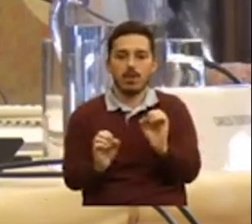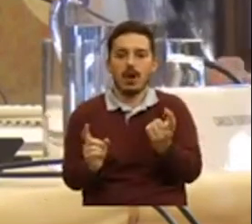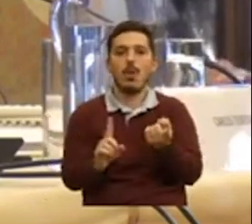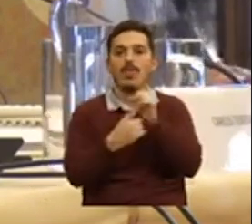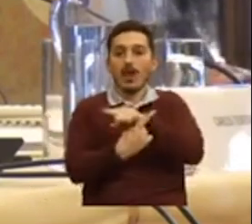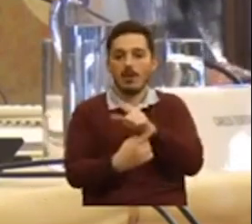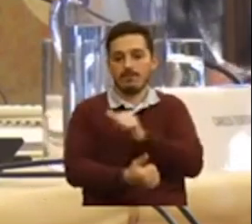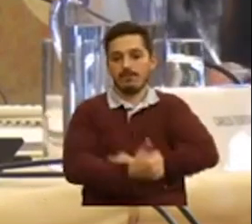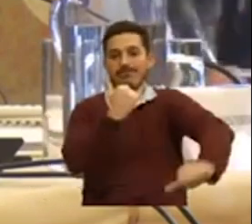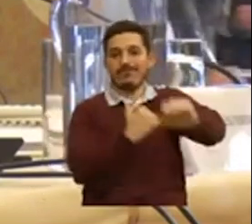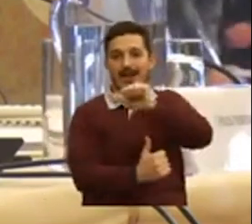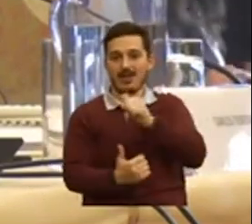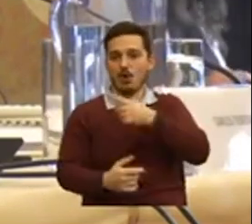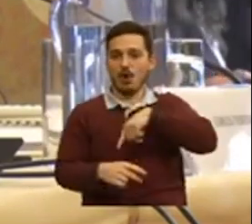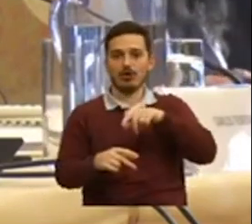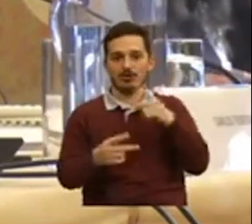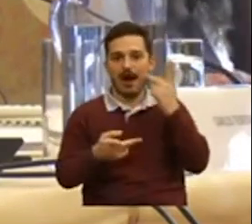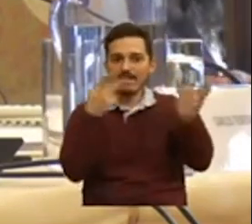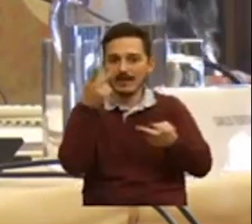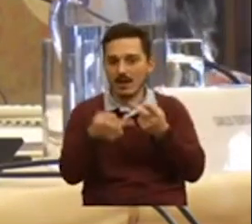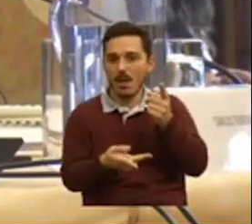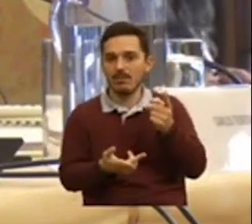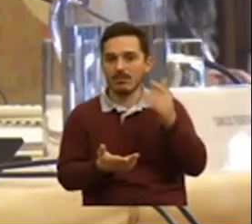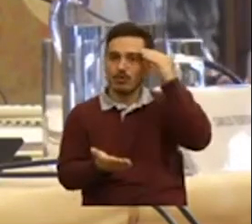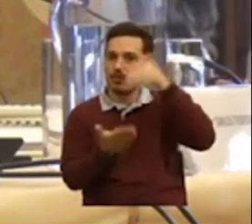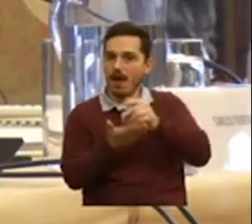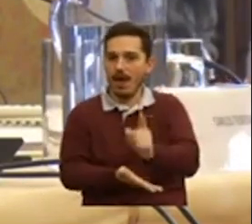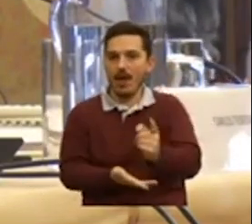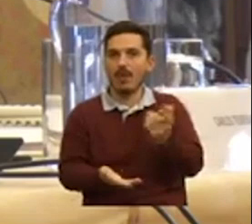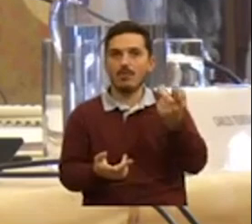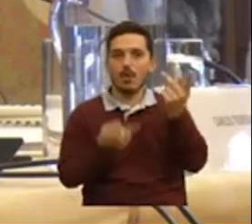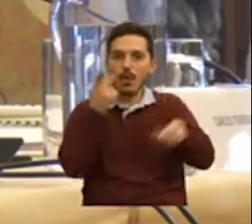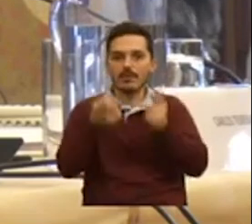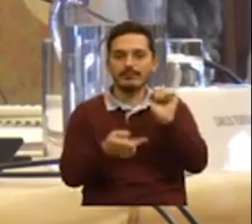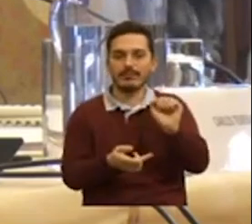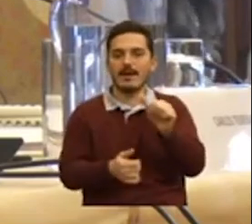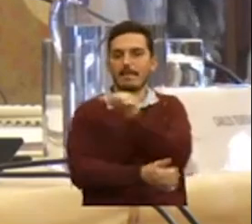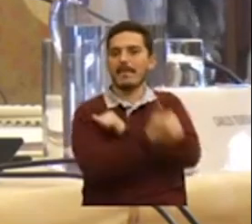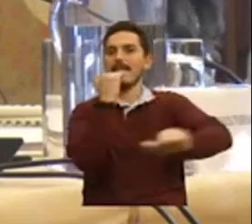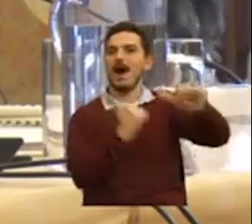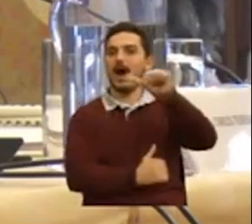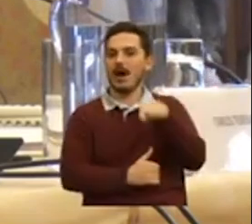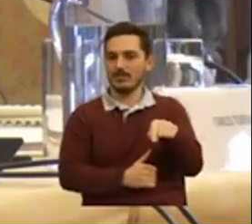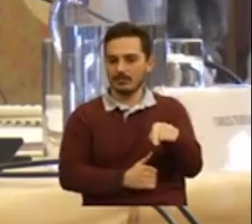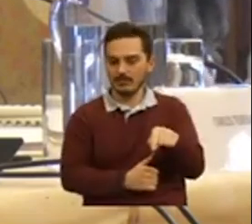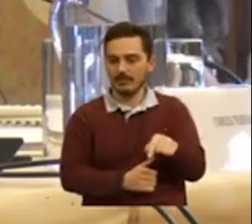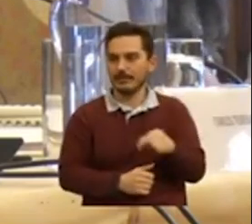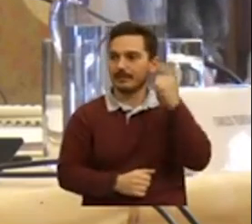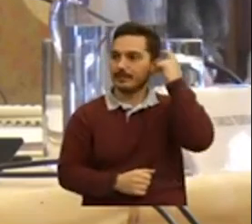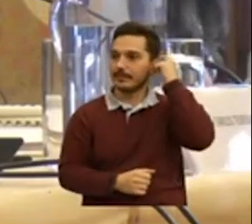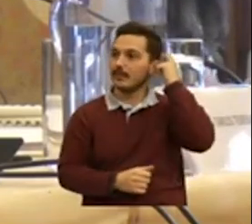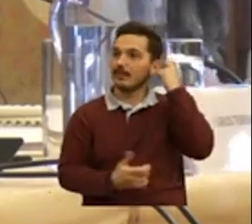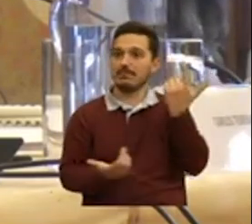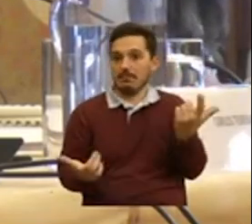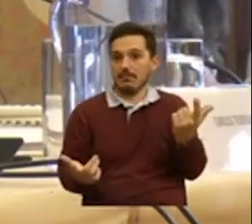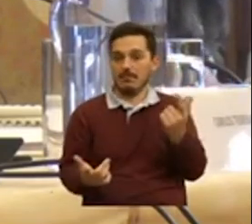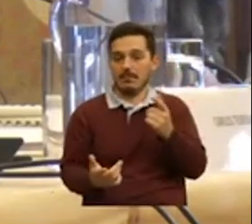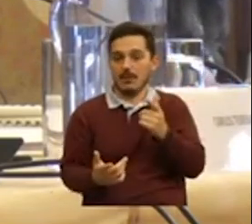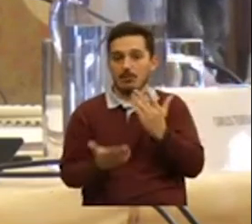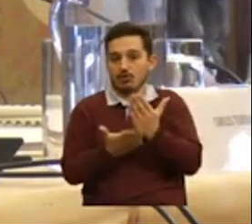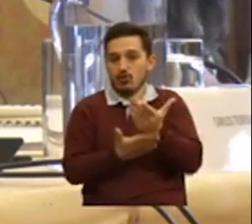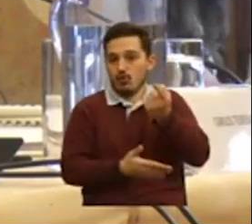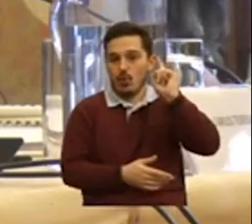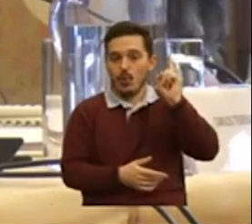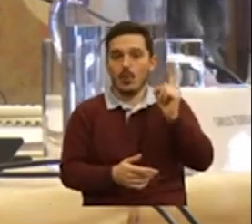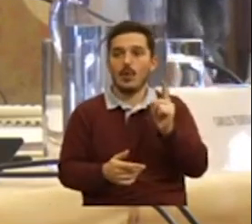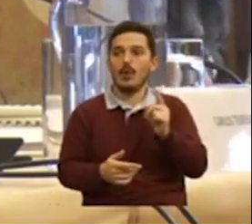contrário, regride-se, é este o diagnóstico que nós fazemos, um diagnóstico de regressão. E, como se isso não bastasse, assistimos